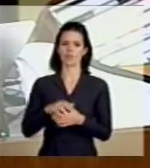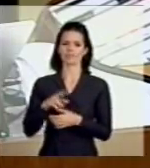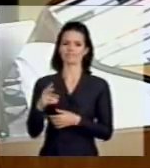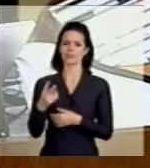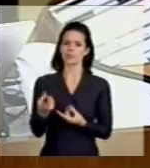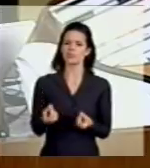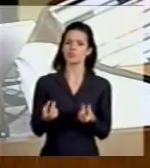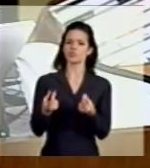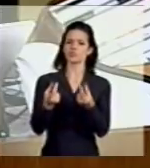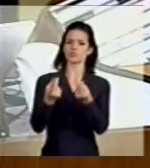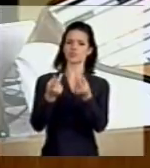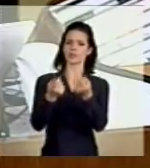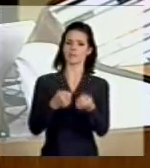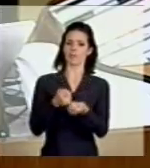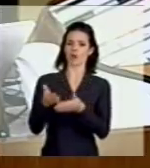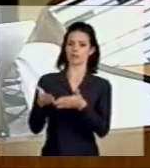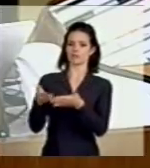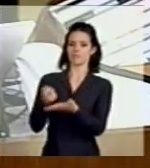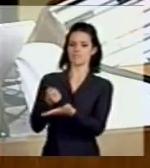o valor potencial que poderia ser cobrado dos bancos.